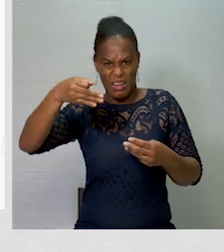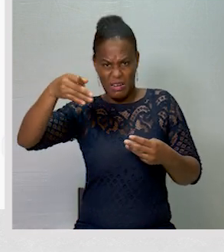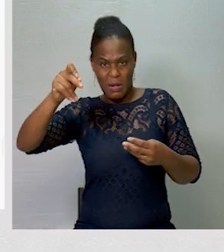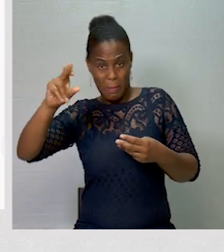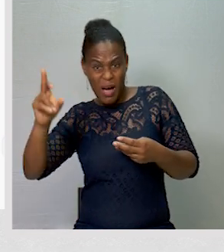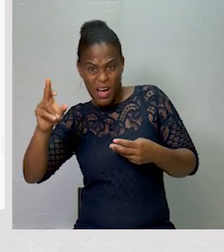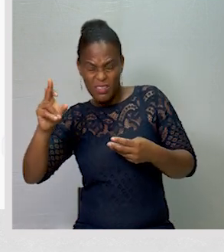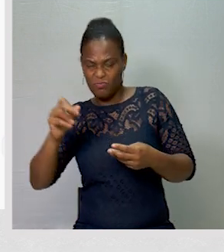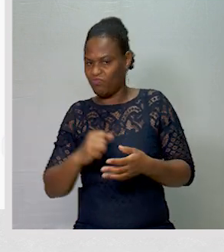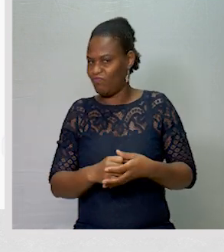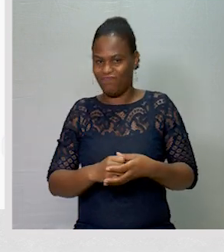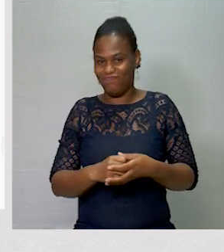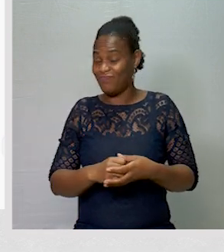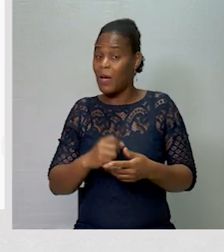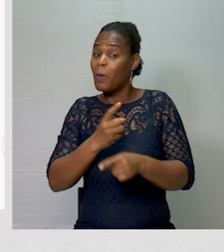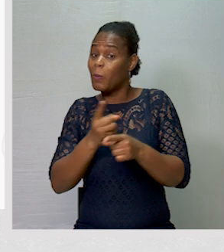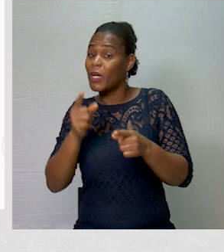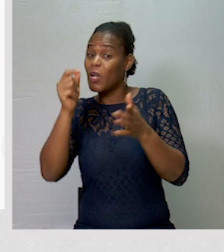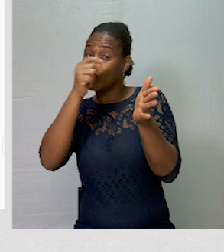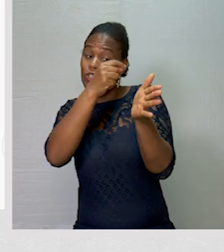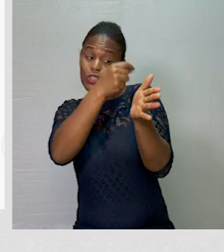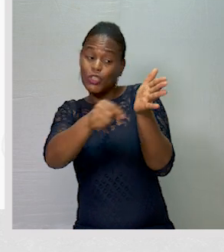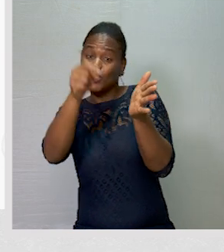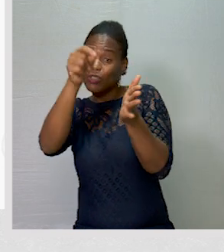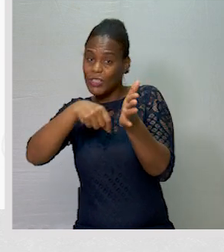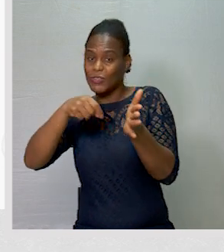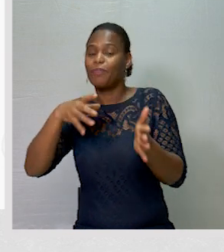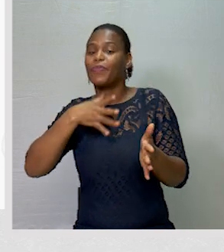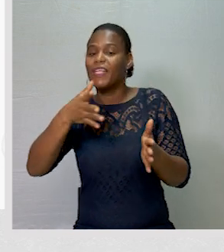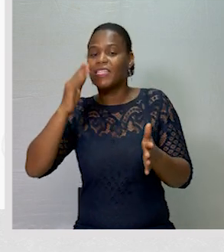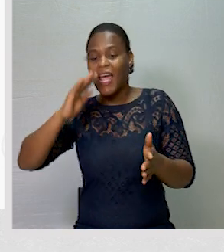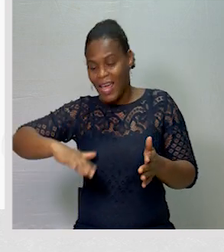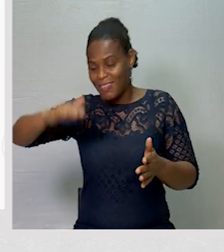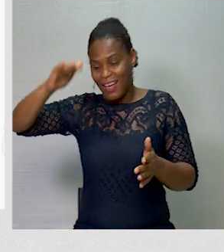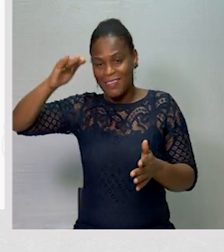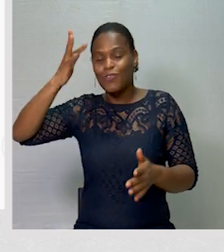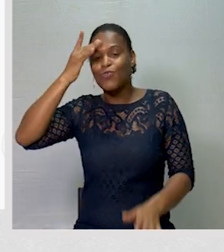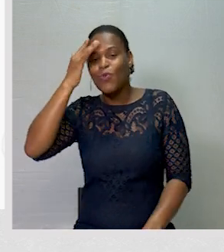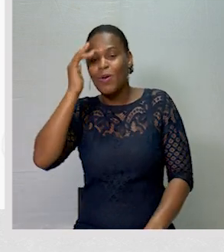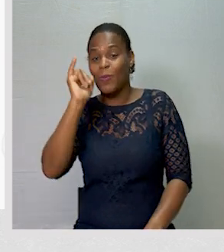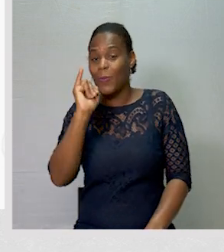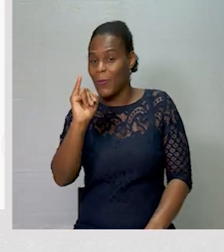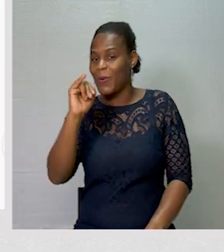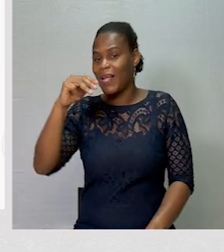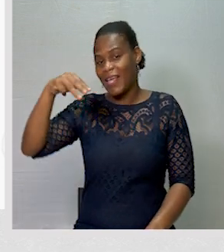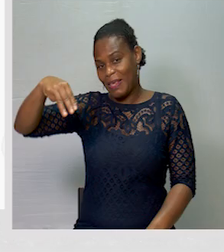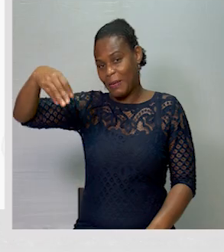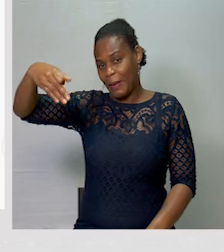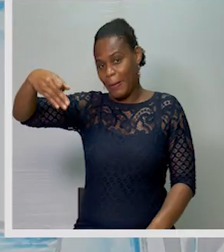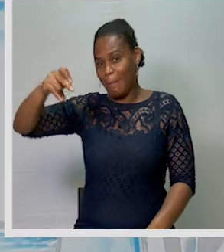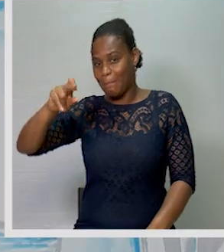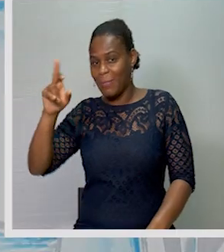temos assinalado com um X que essa idade é um número